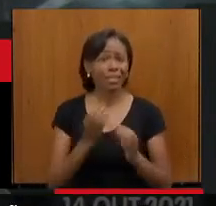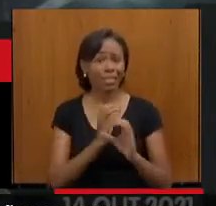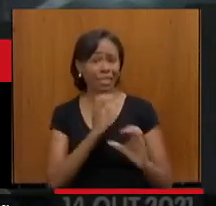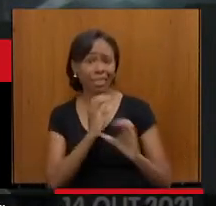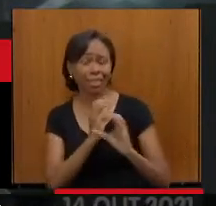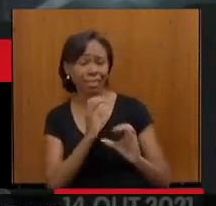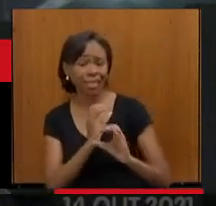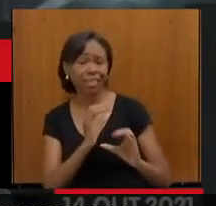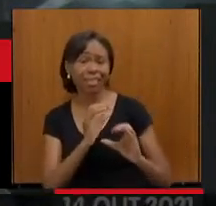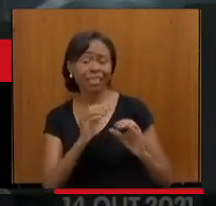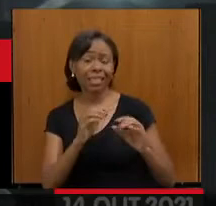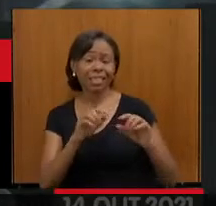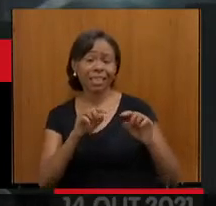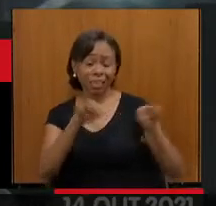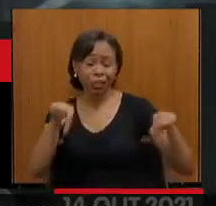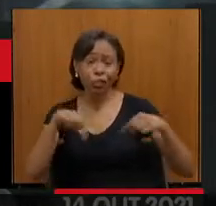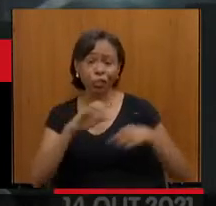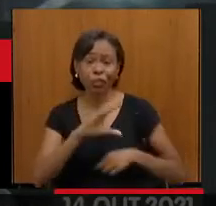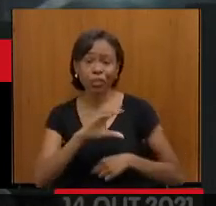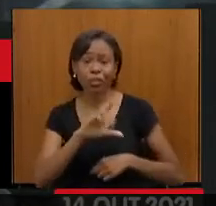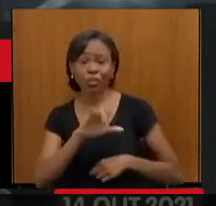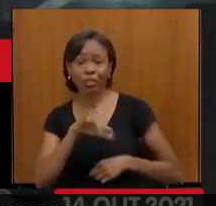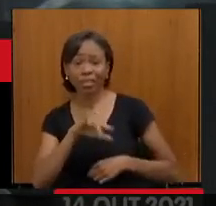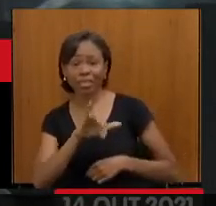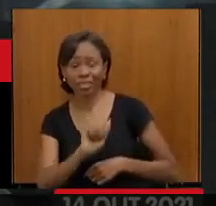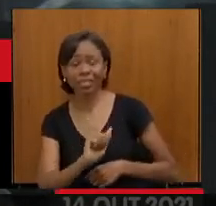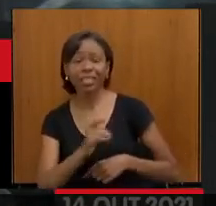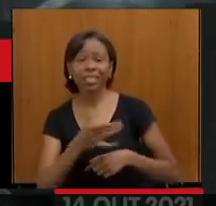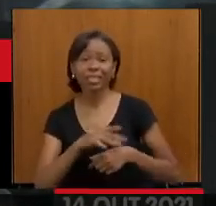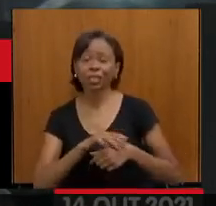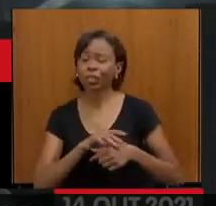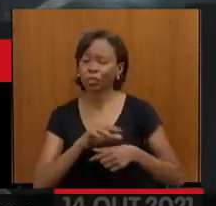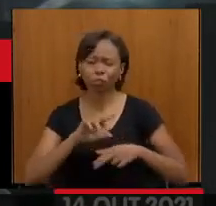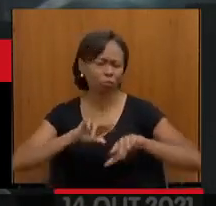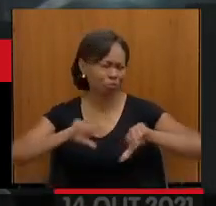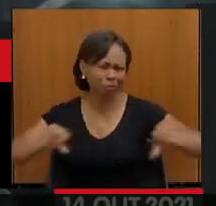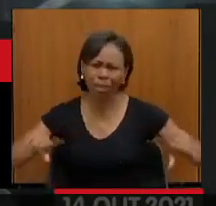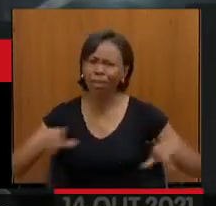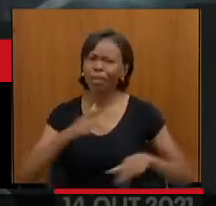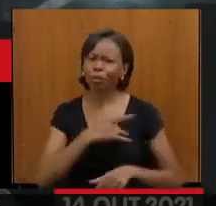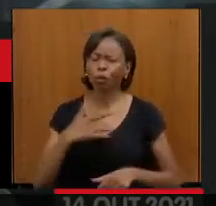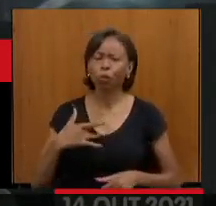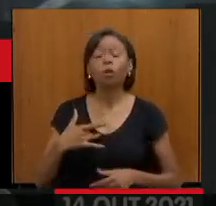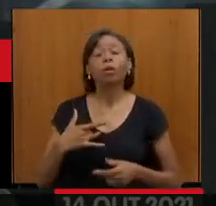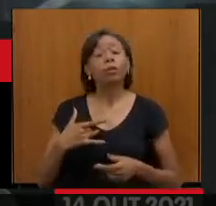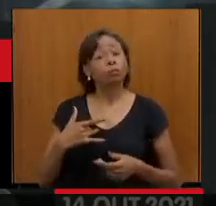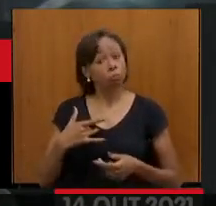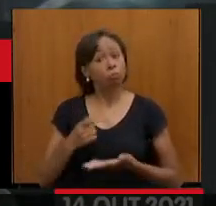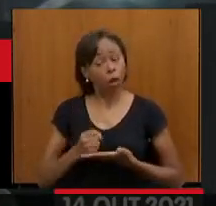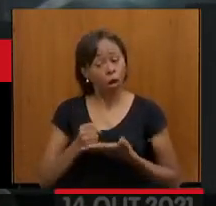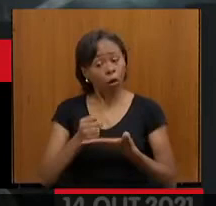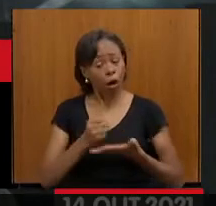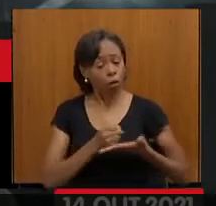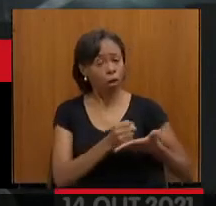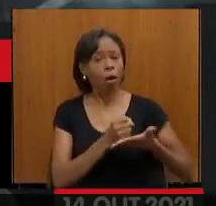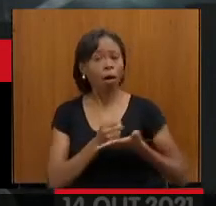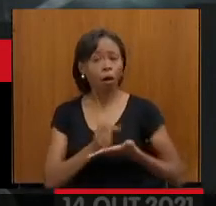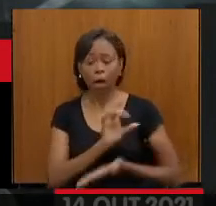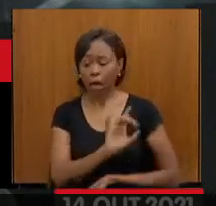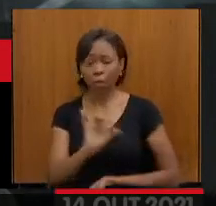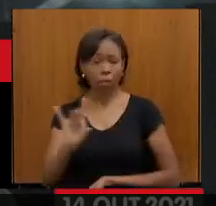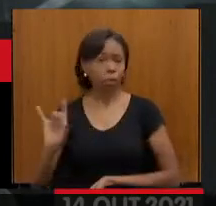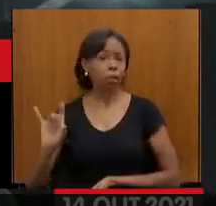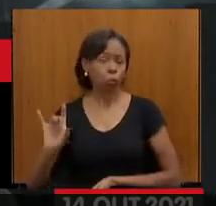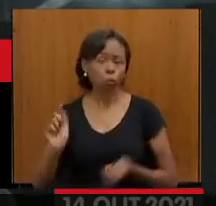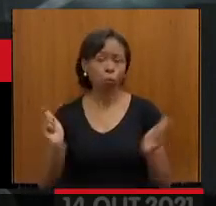porque cada segmento desse tem uma contribuição a dar, sejam aqueles mais diretamente